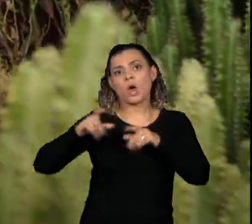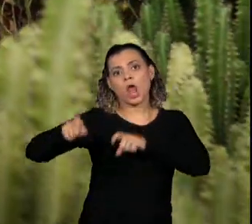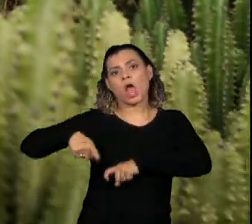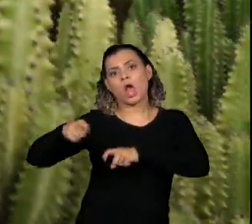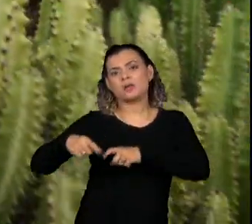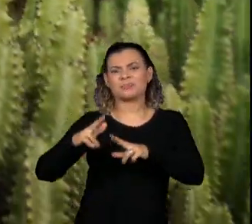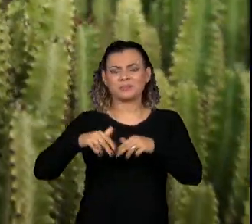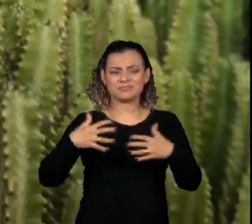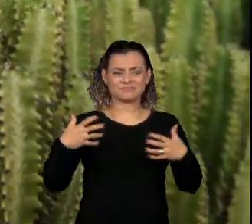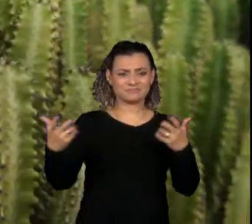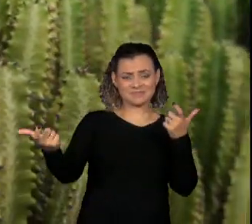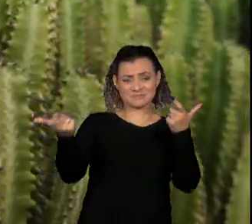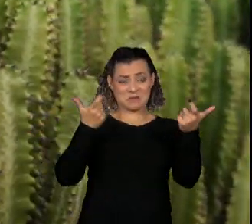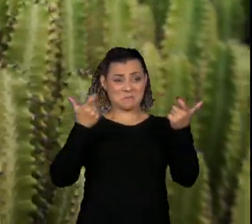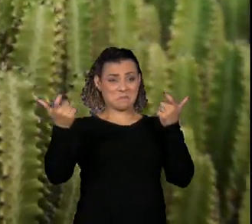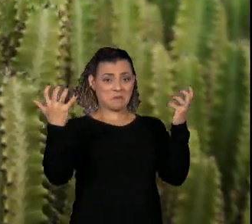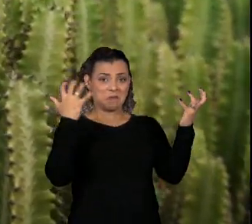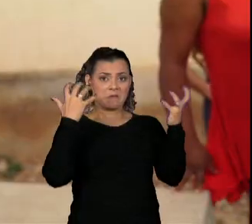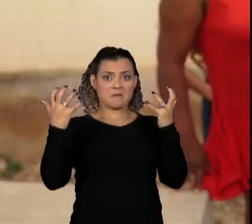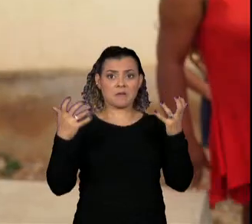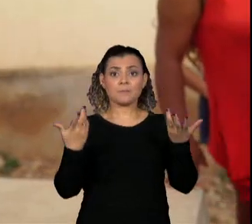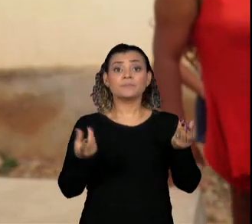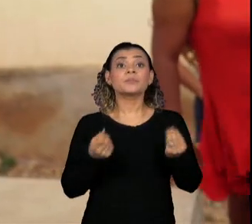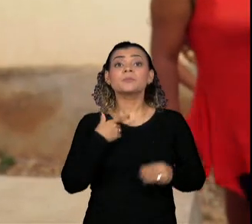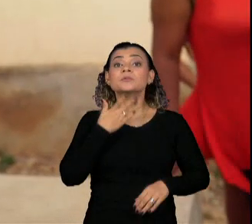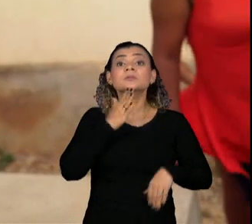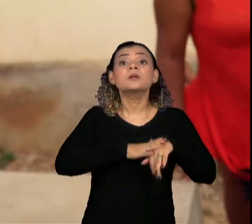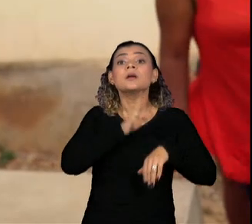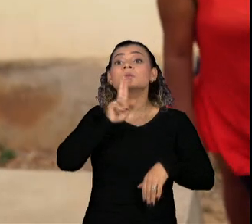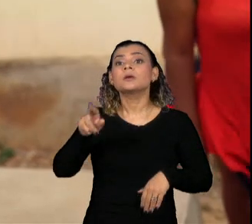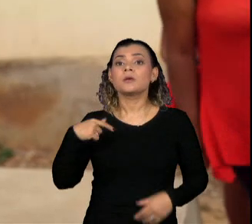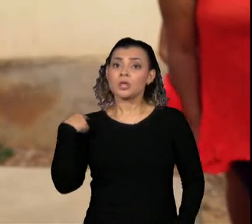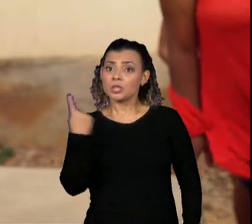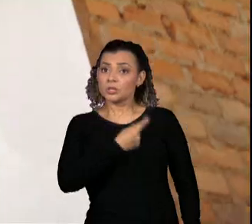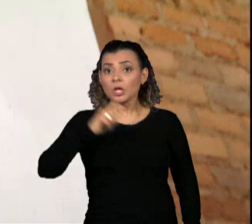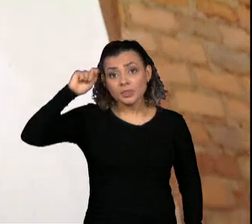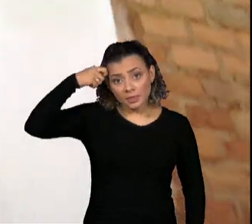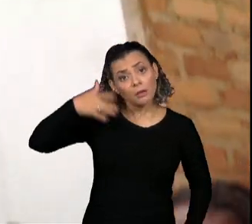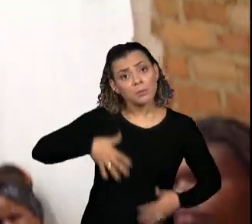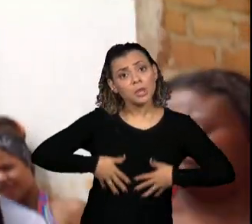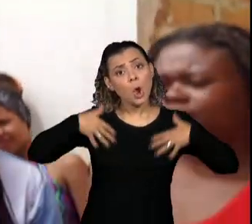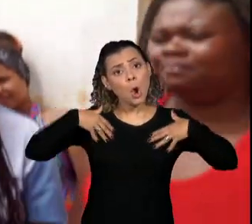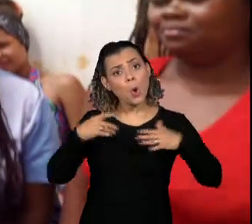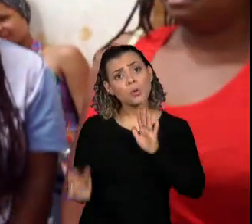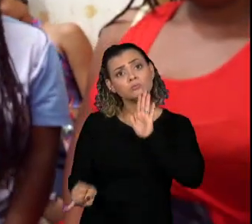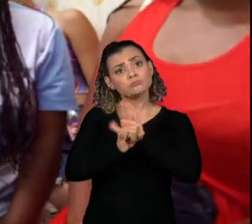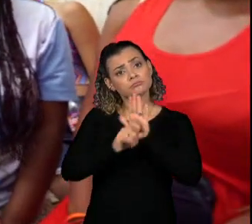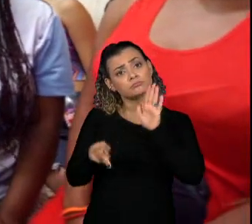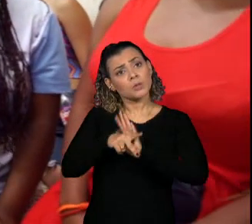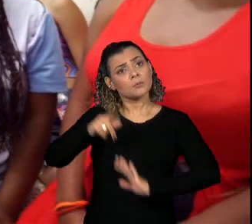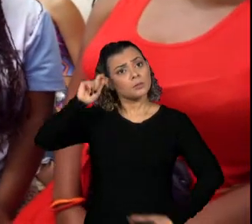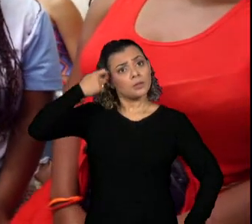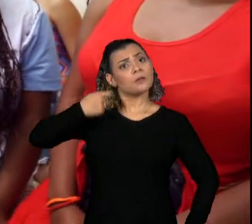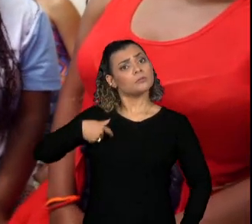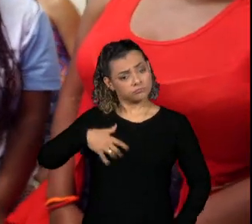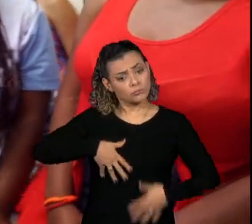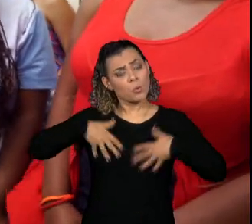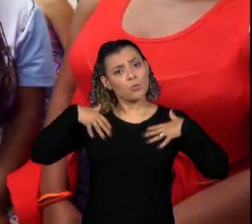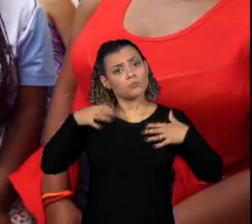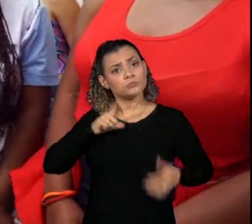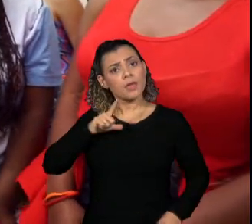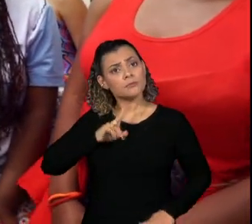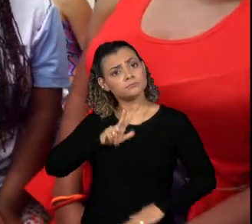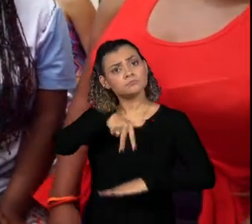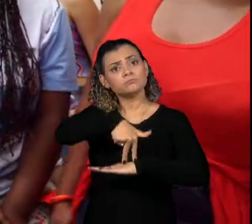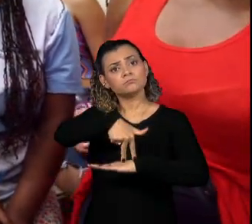gente que é da comunidade. E aí vocês falam o que pra eles? Eles falam que nós é negro, mas nós temos orgulho de ser negro. A raça humana